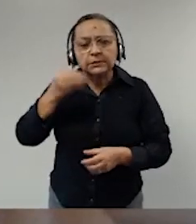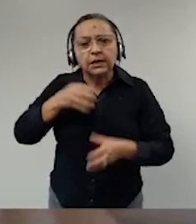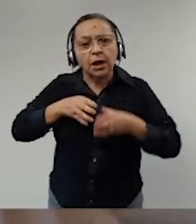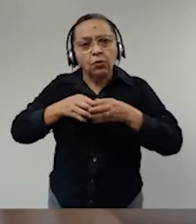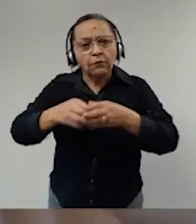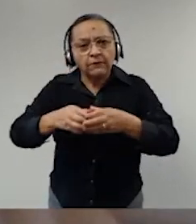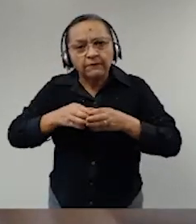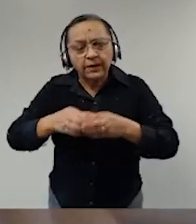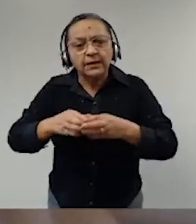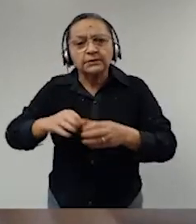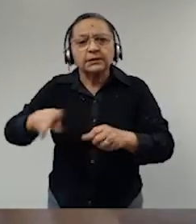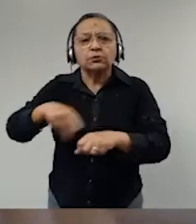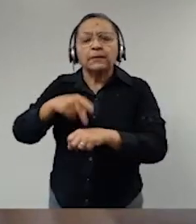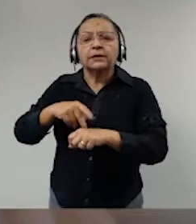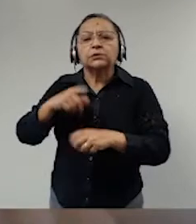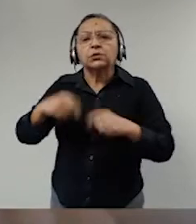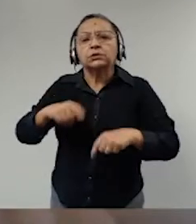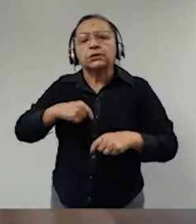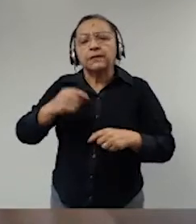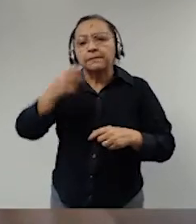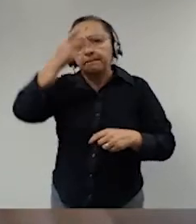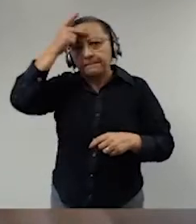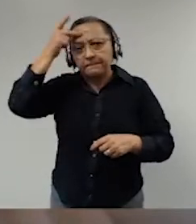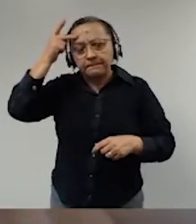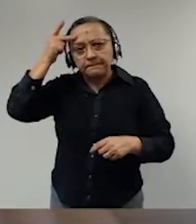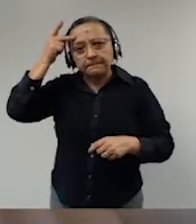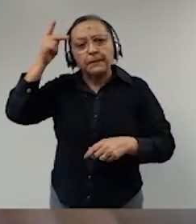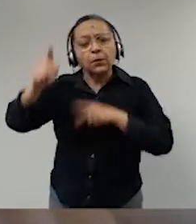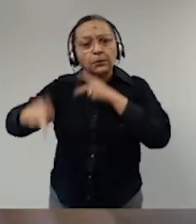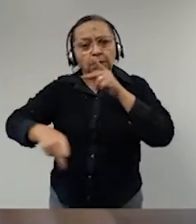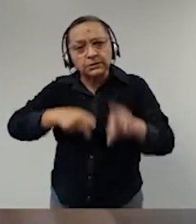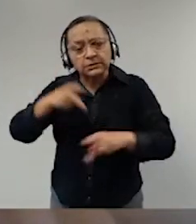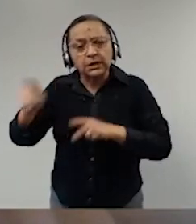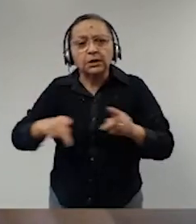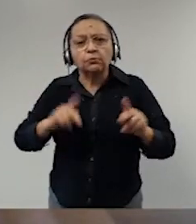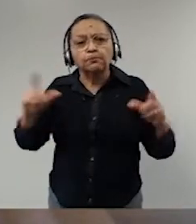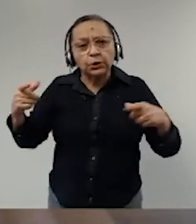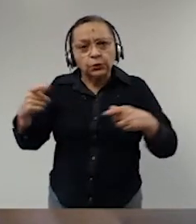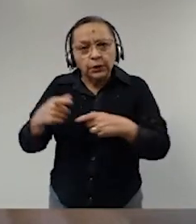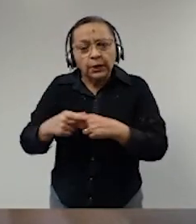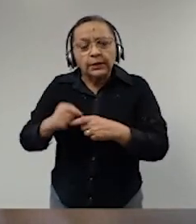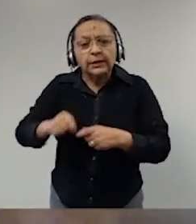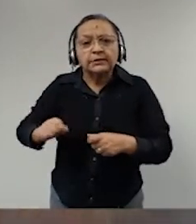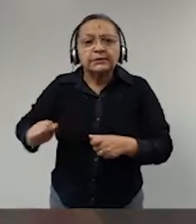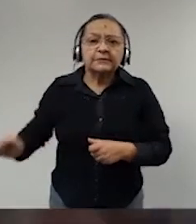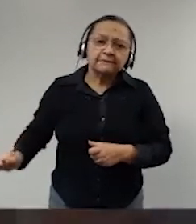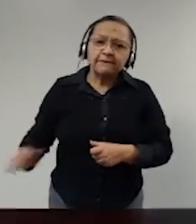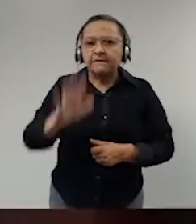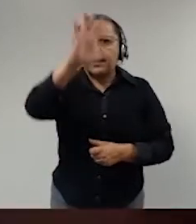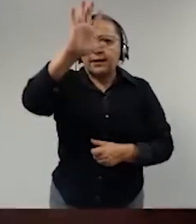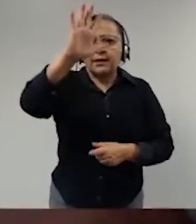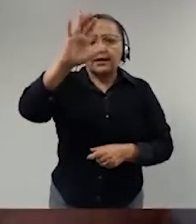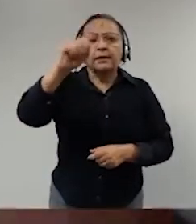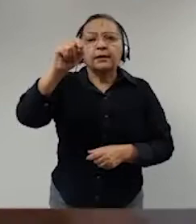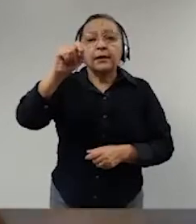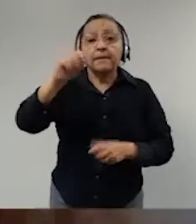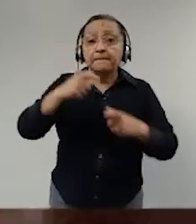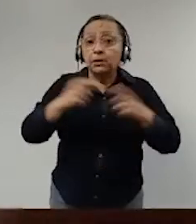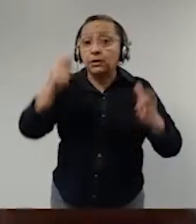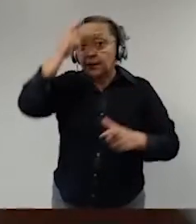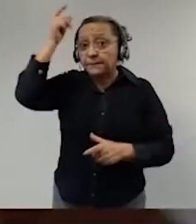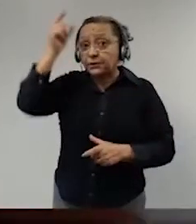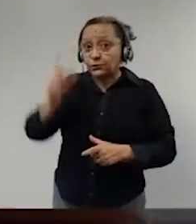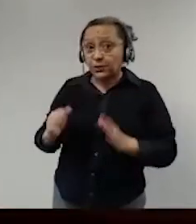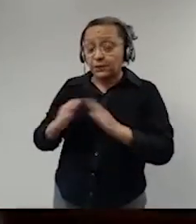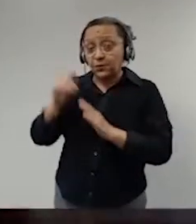falando de mais de 50% da população, nesses territórios de favela, onde a maioria das pessoas estão lá. Quando eu